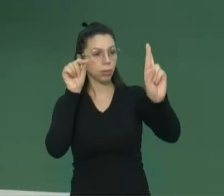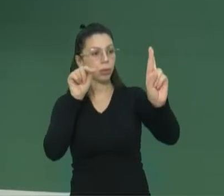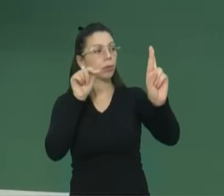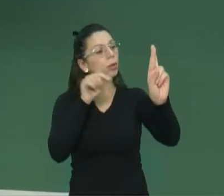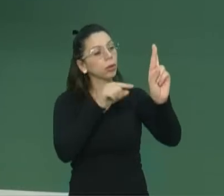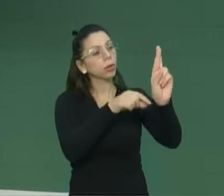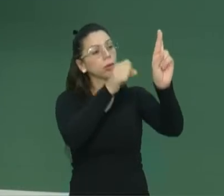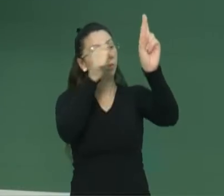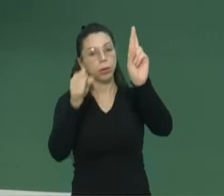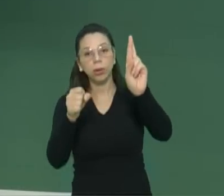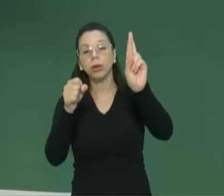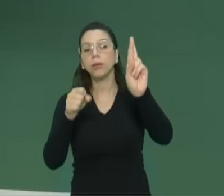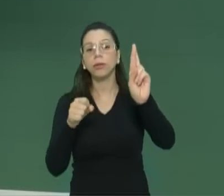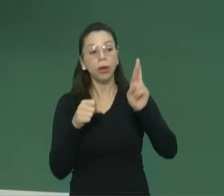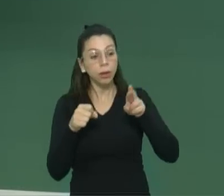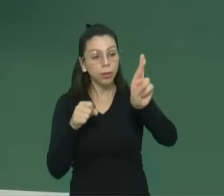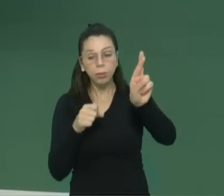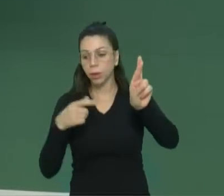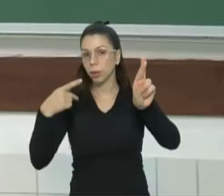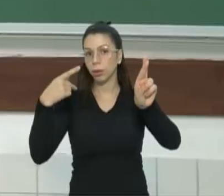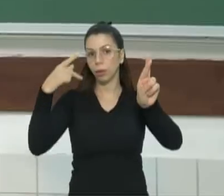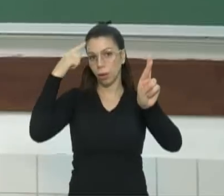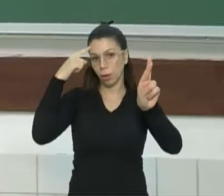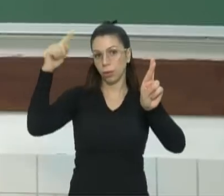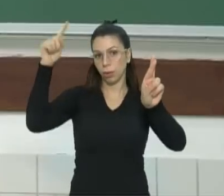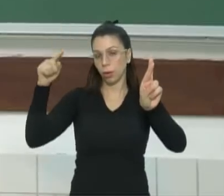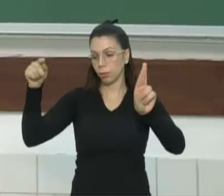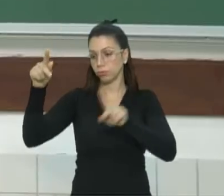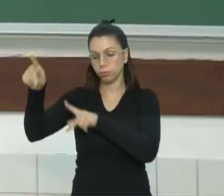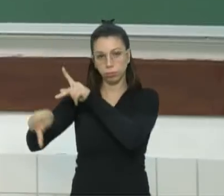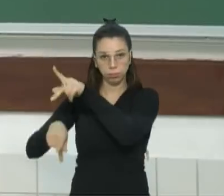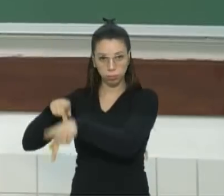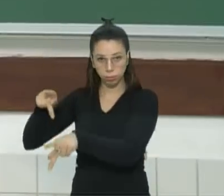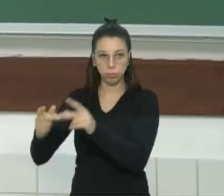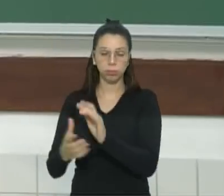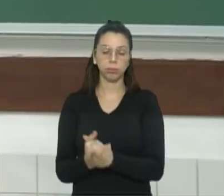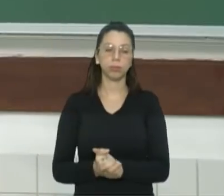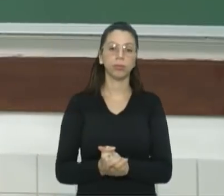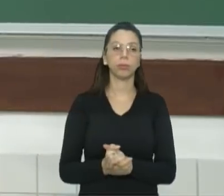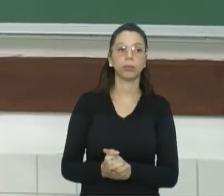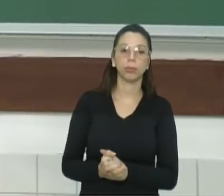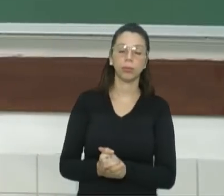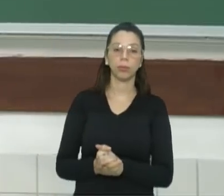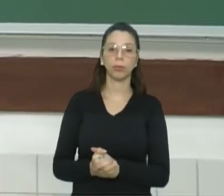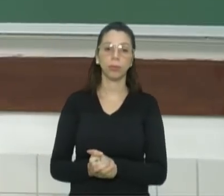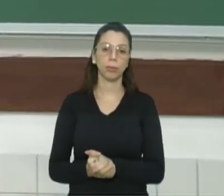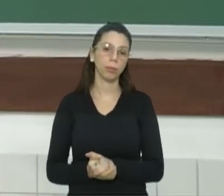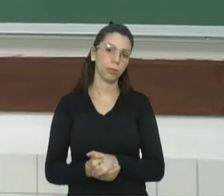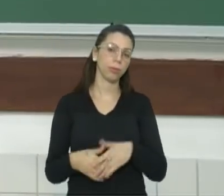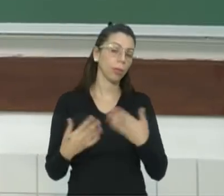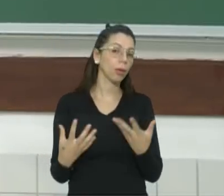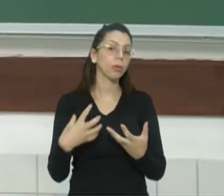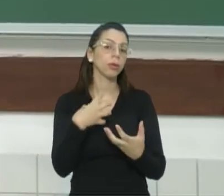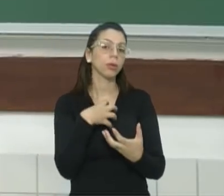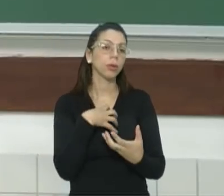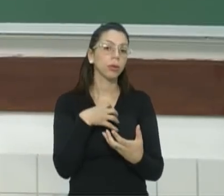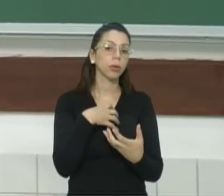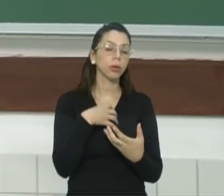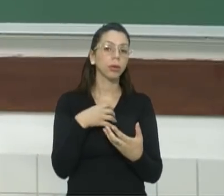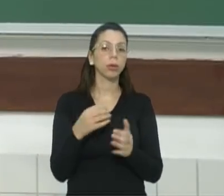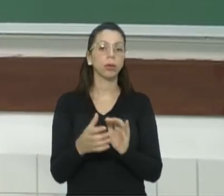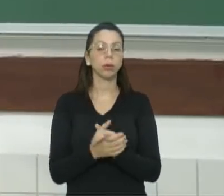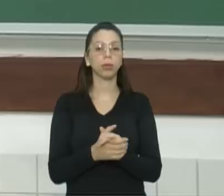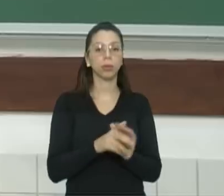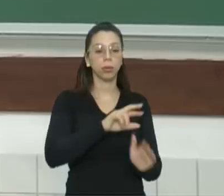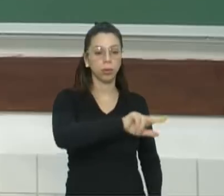as suas ideias. Então, depois que nós vimos essas formas de legitimidade, vamos aqui então a